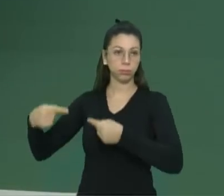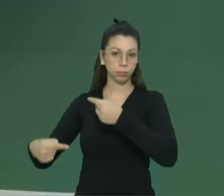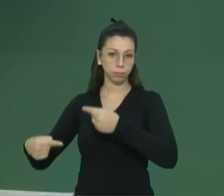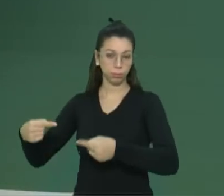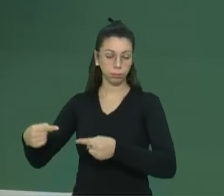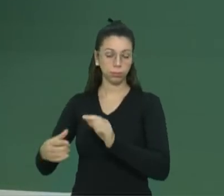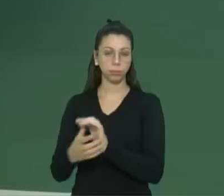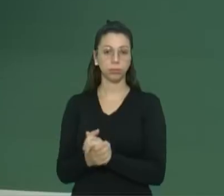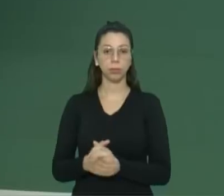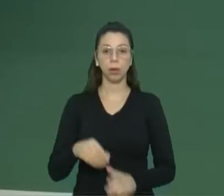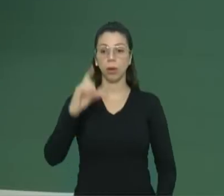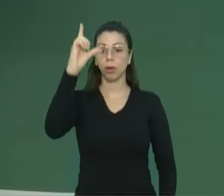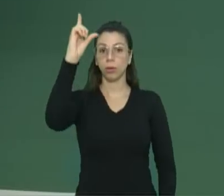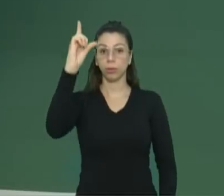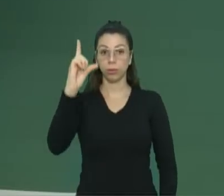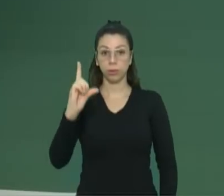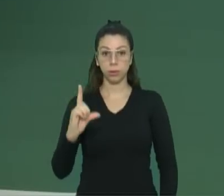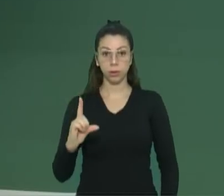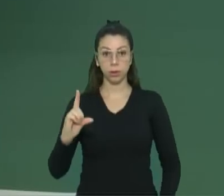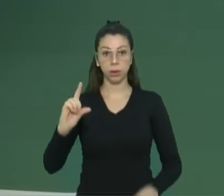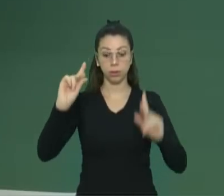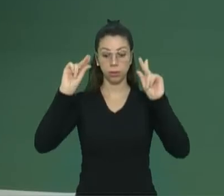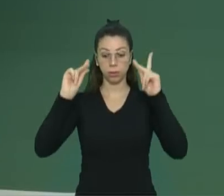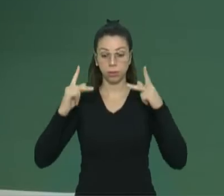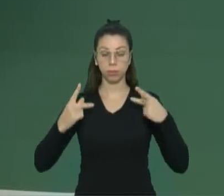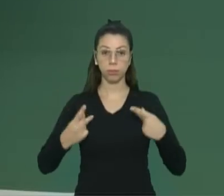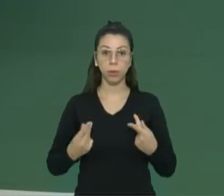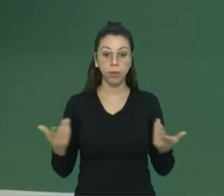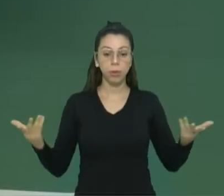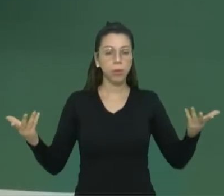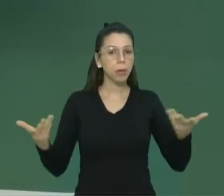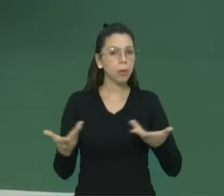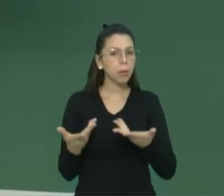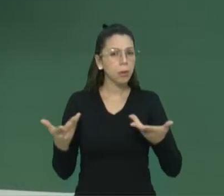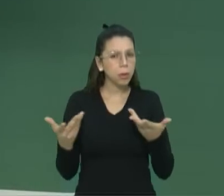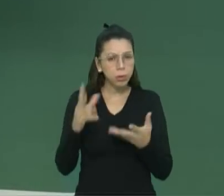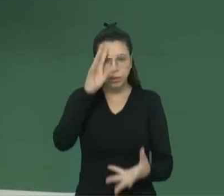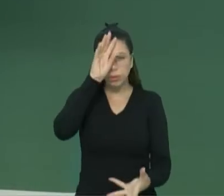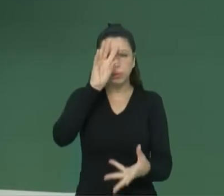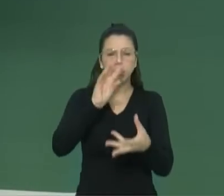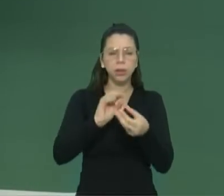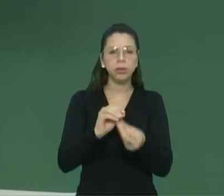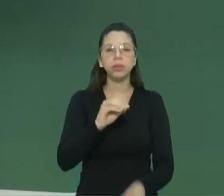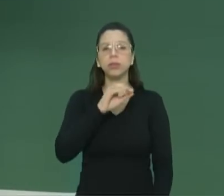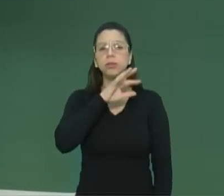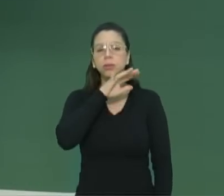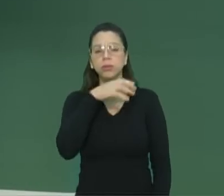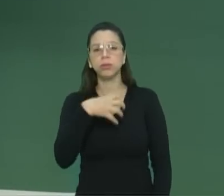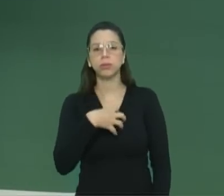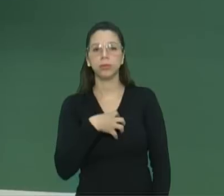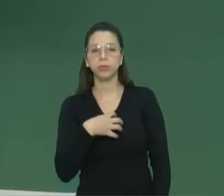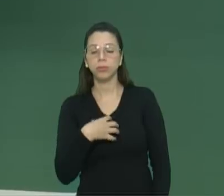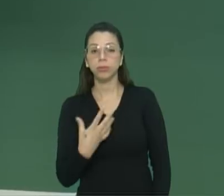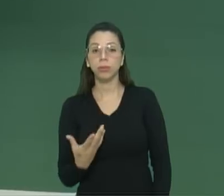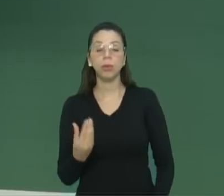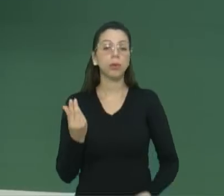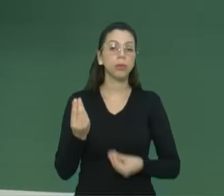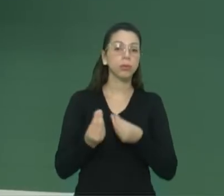Os direitos humanos, hoje tão polemizado, tão mal interpretado. Então, como os direitos